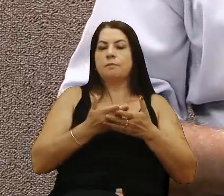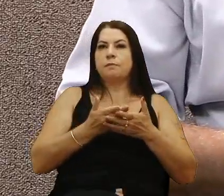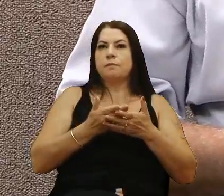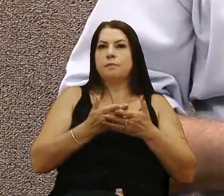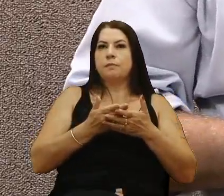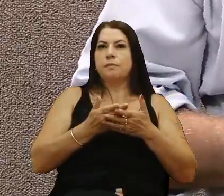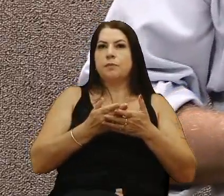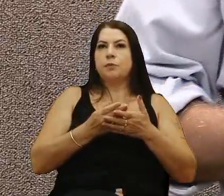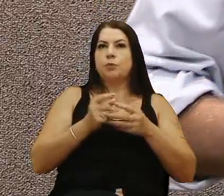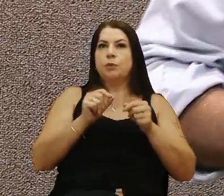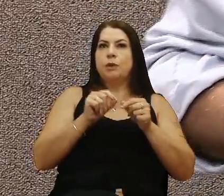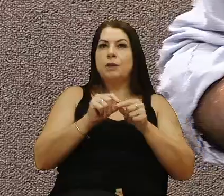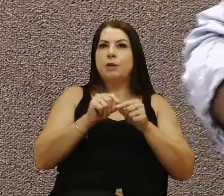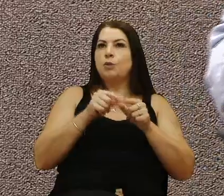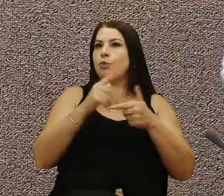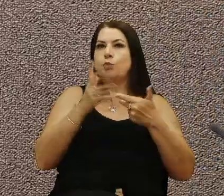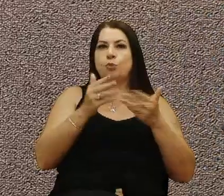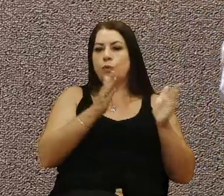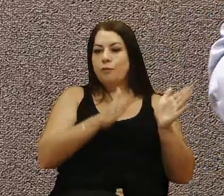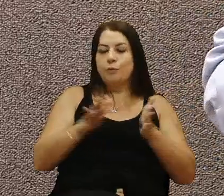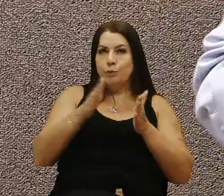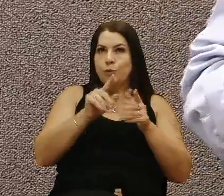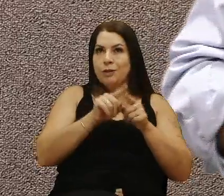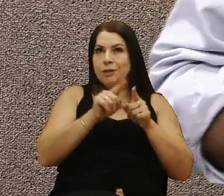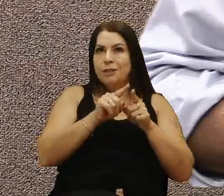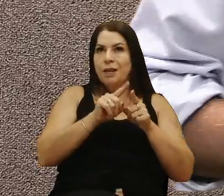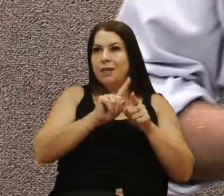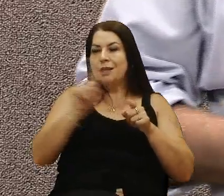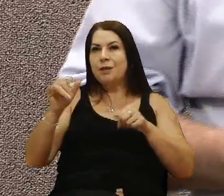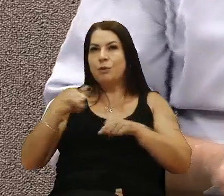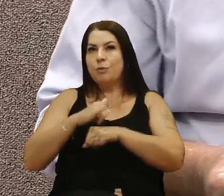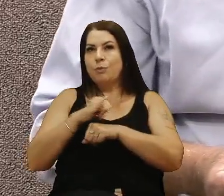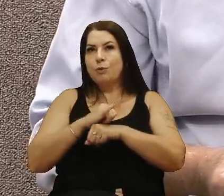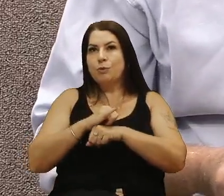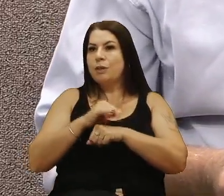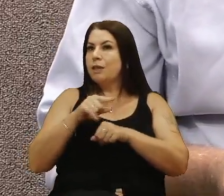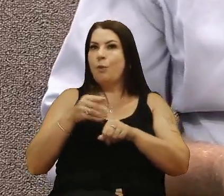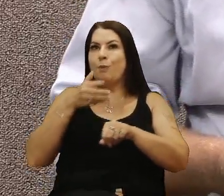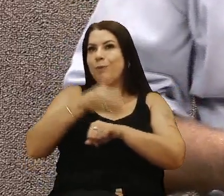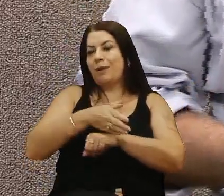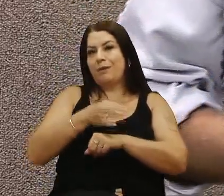aquilo que produzem até o aeroporto sem precisar passar por Caxias.